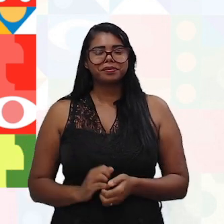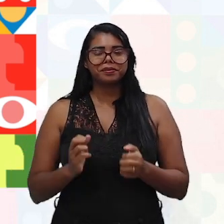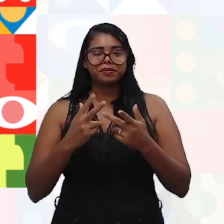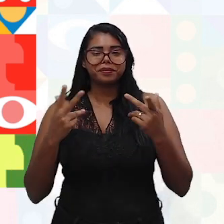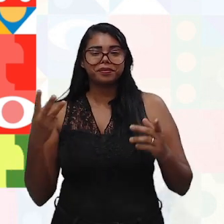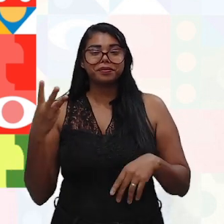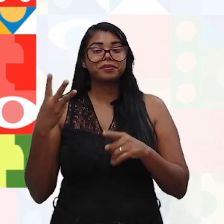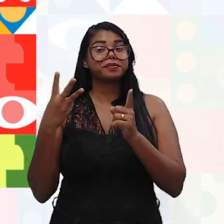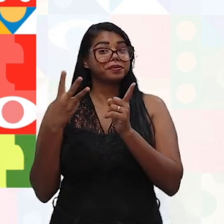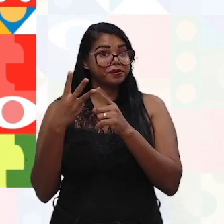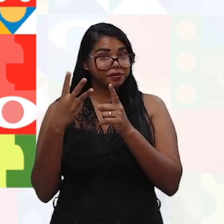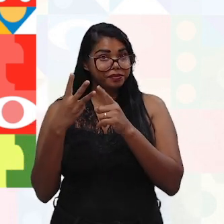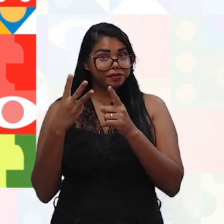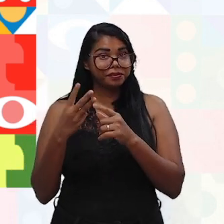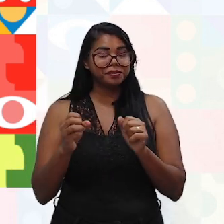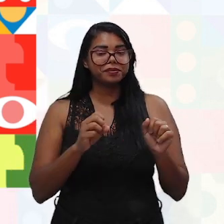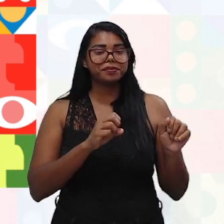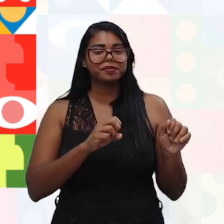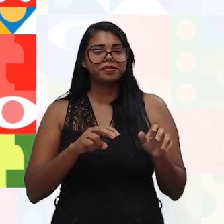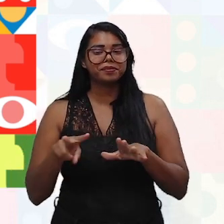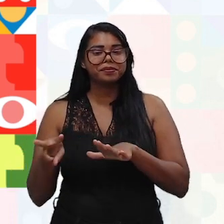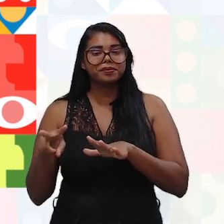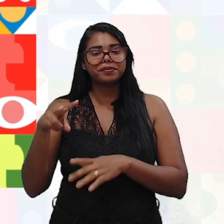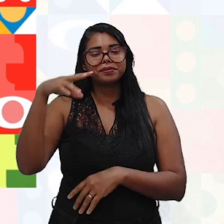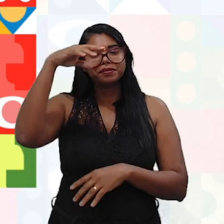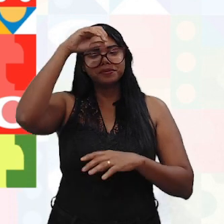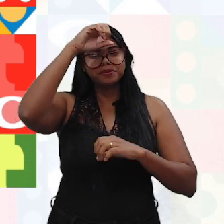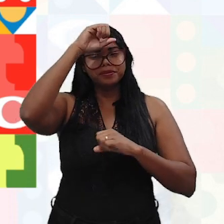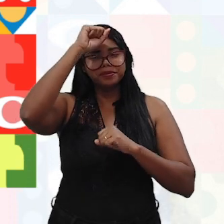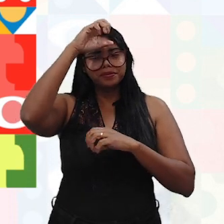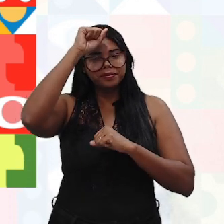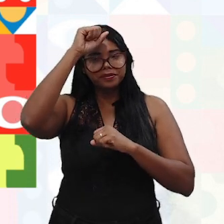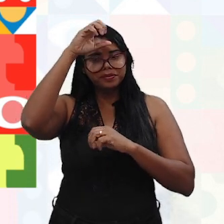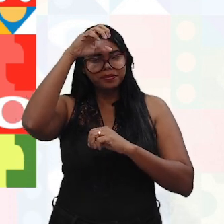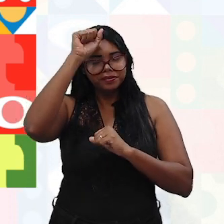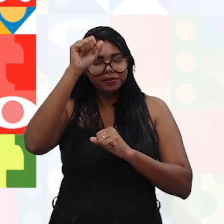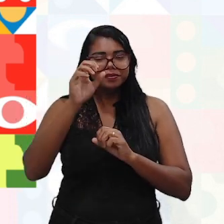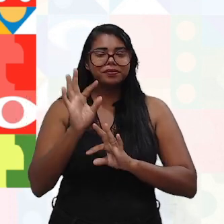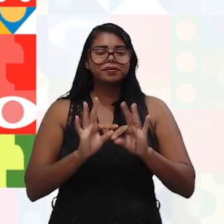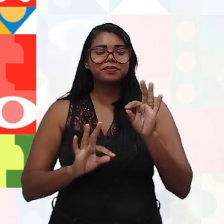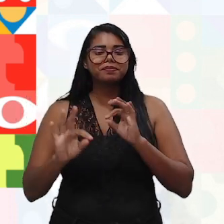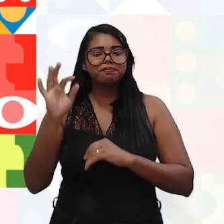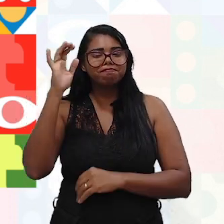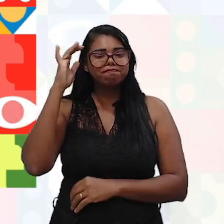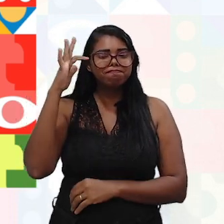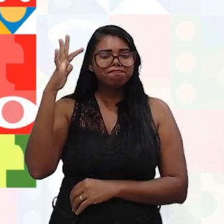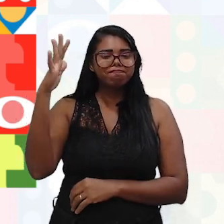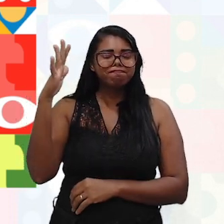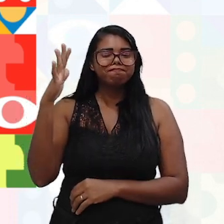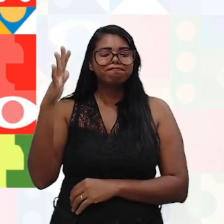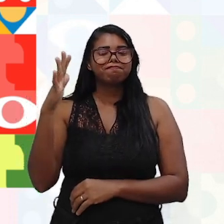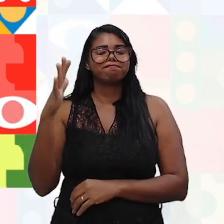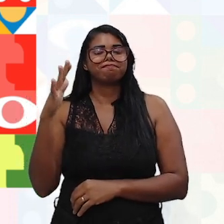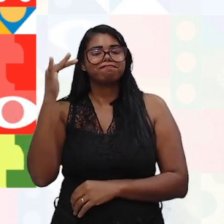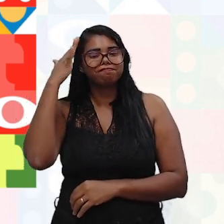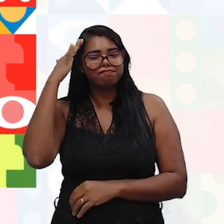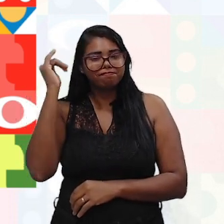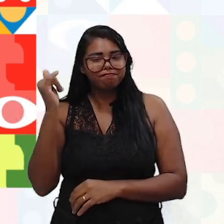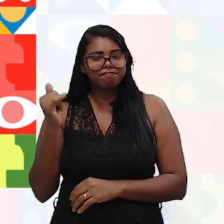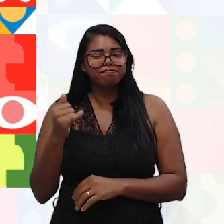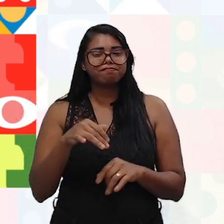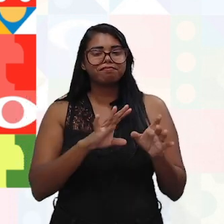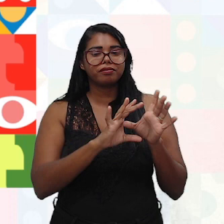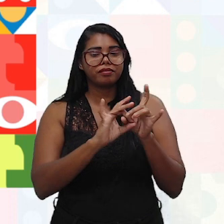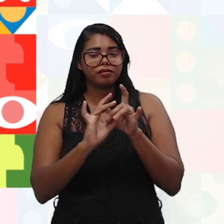terceira semana, a gente já vai ali aprender, vocês já vão estar já ali mais, por dentro dos assuntos,